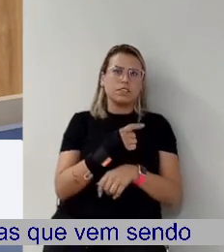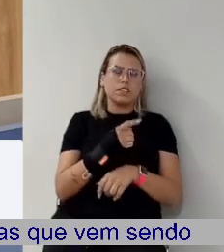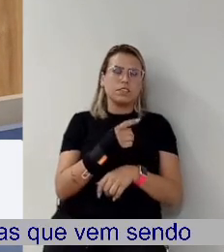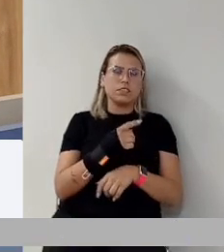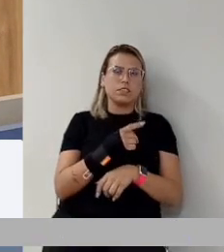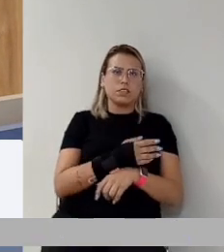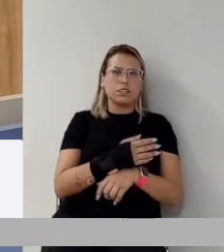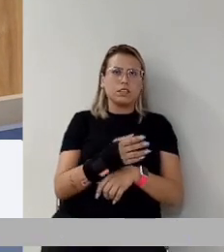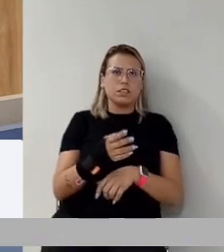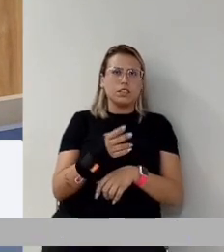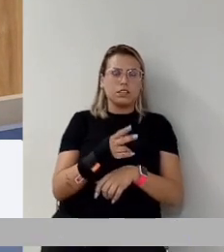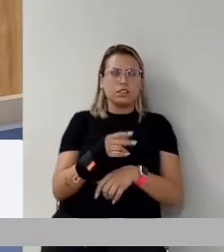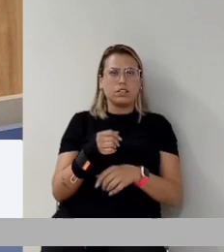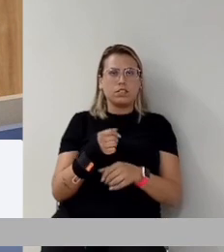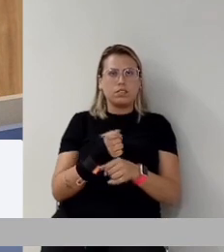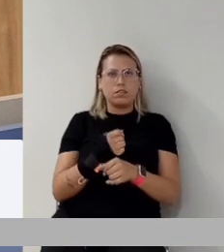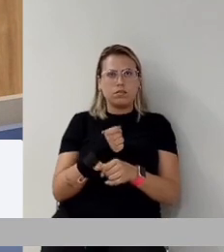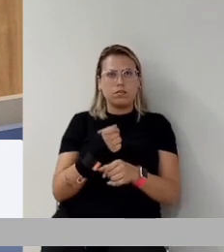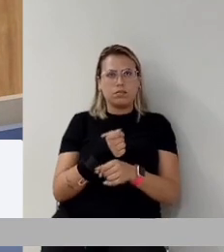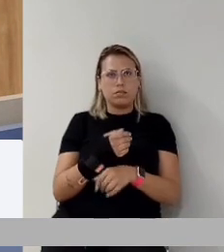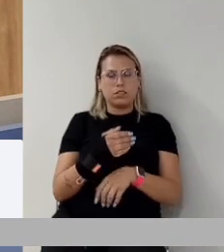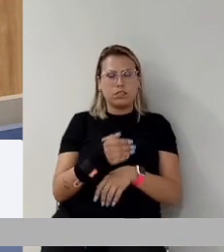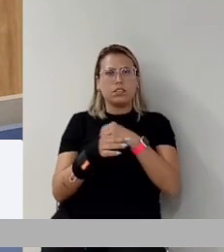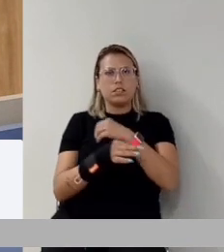executadas no nosso